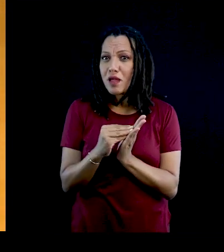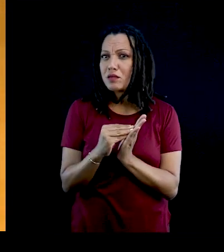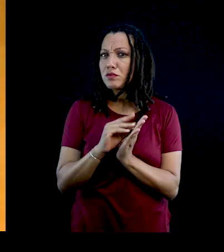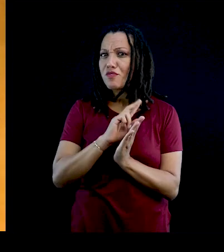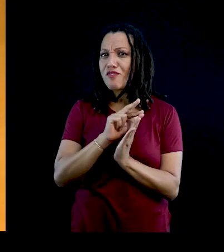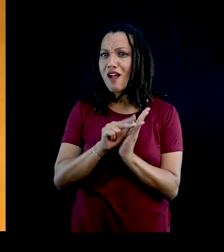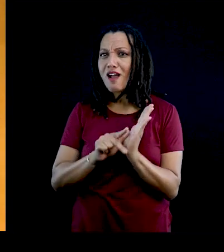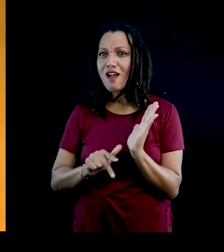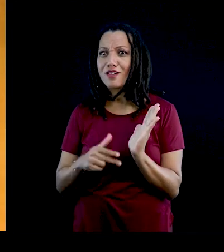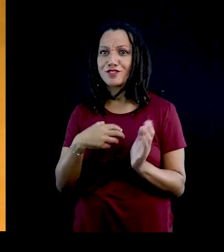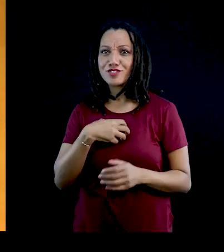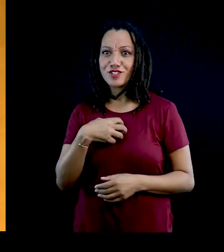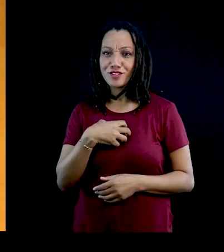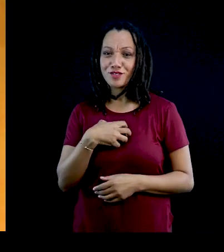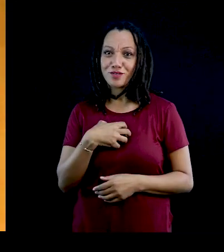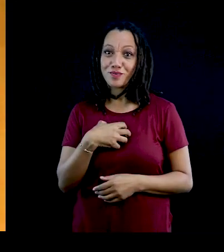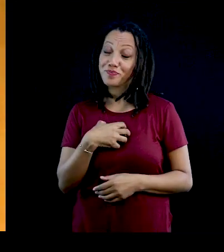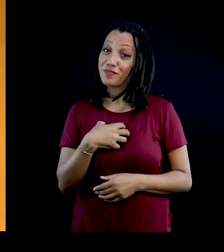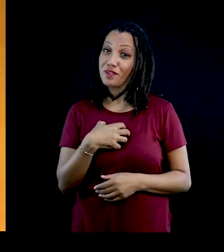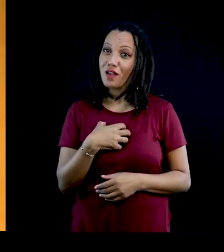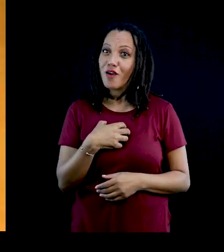tenho aqui então, ficou como um livrinho, né?